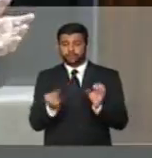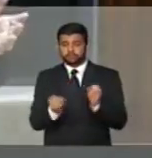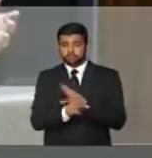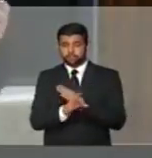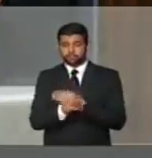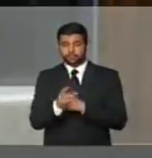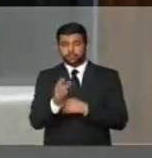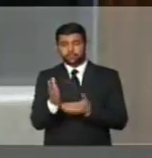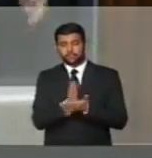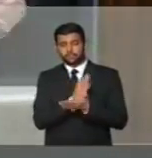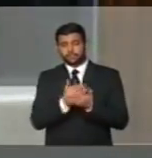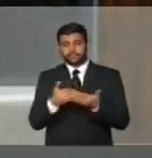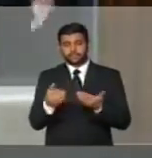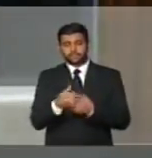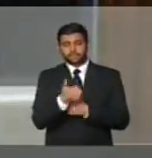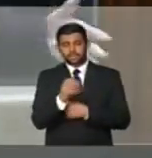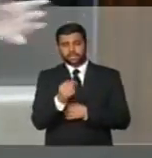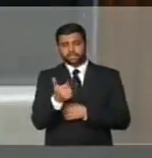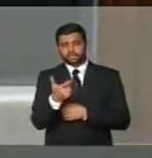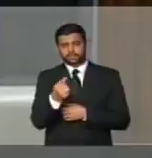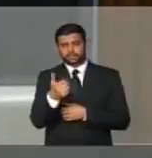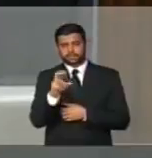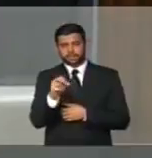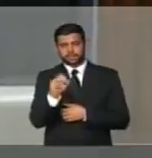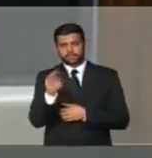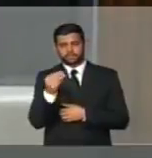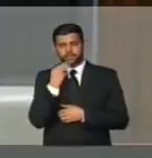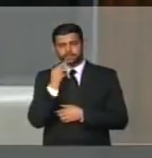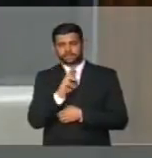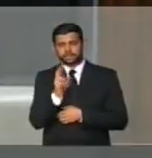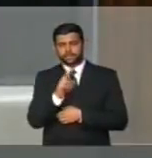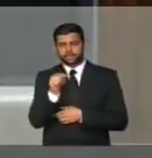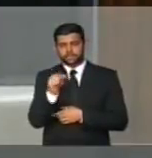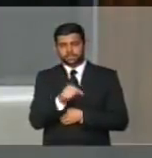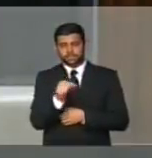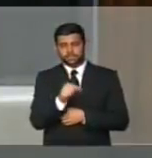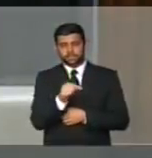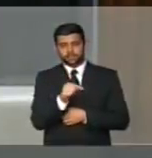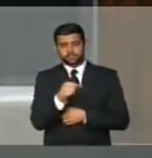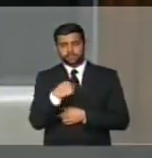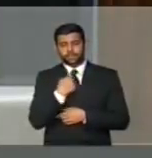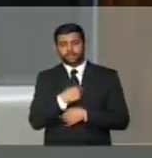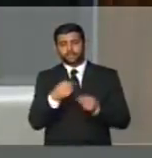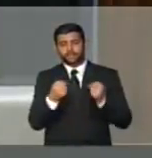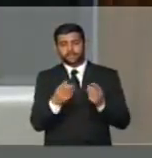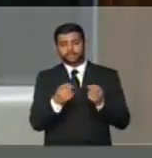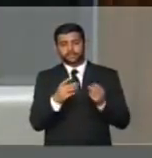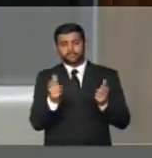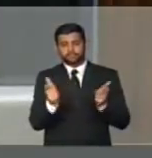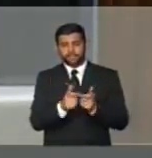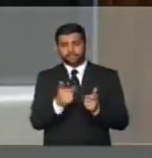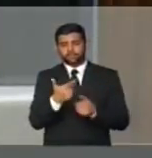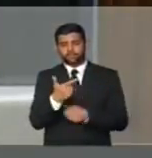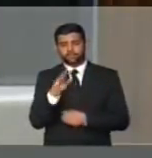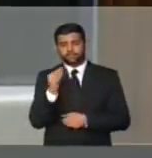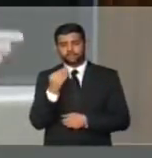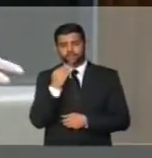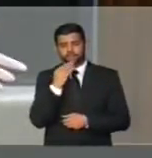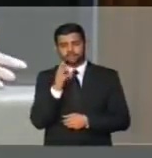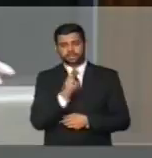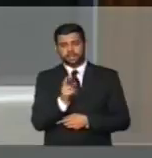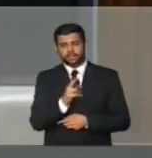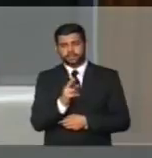eles irão talvez para 10, 12, 15 bilhões de reais. Nesse aqui, a gente vai gastar menos de 2 bilhões